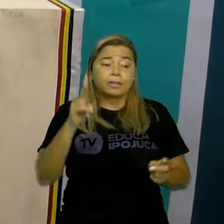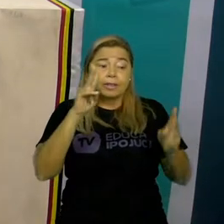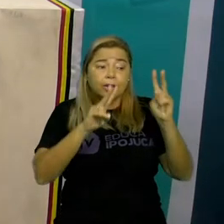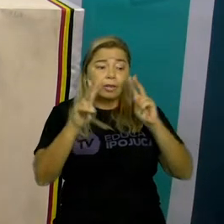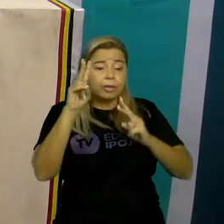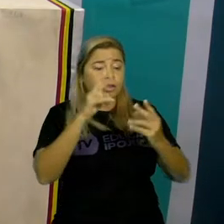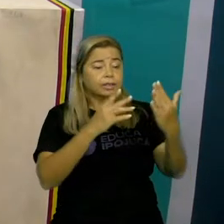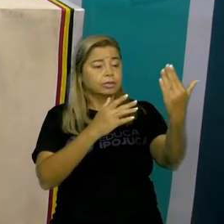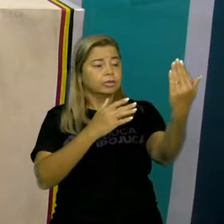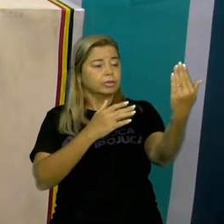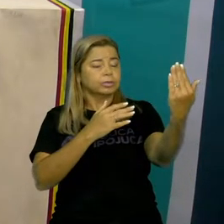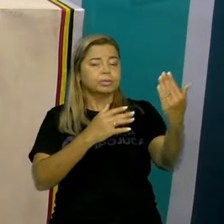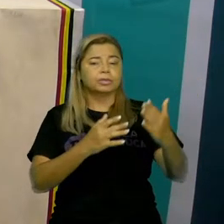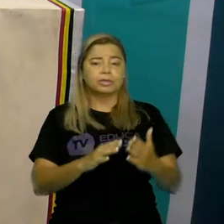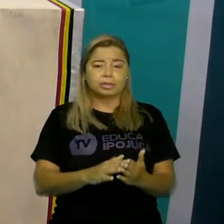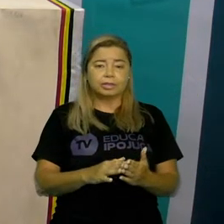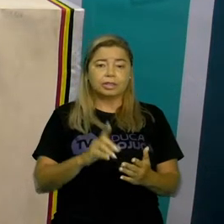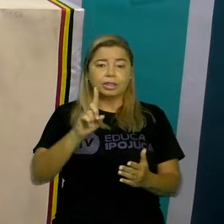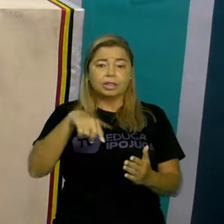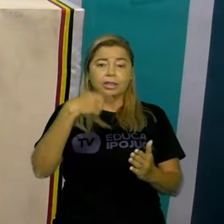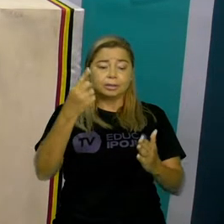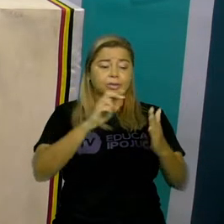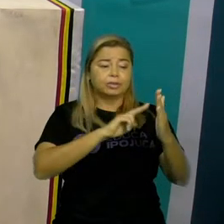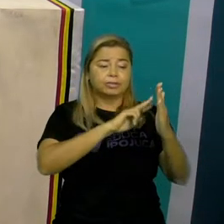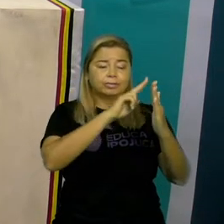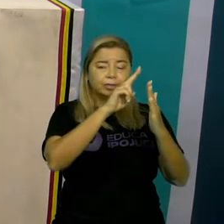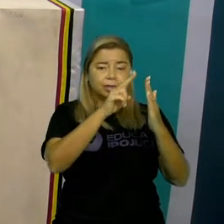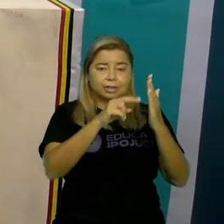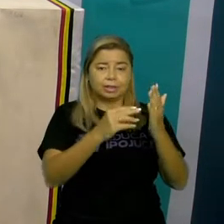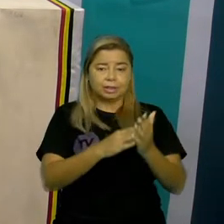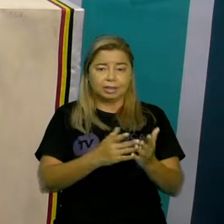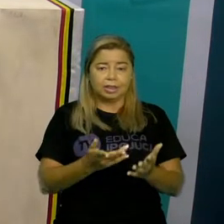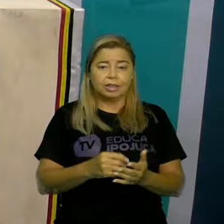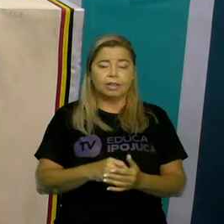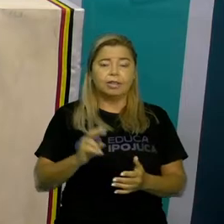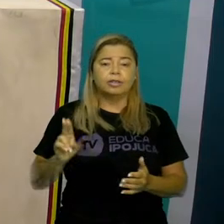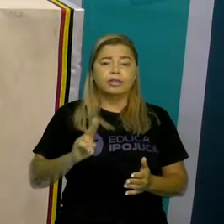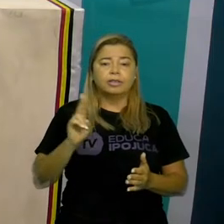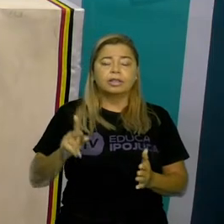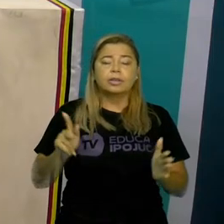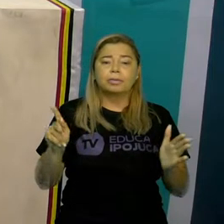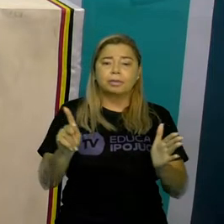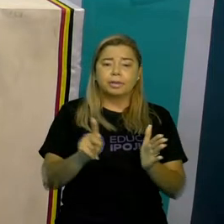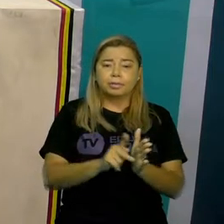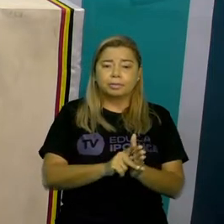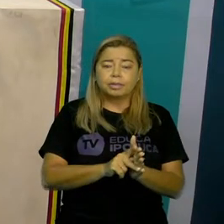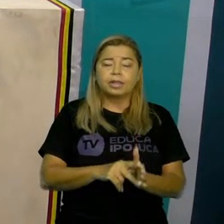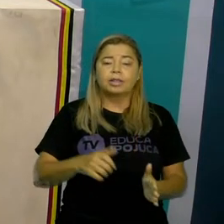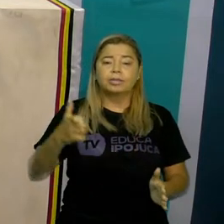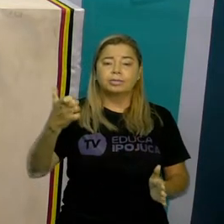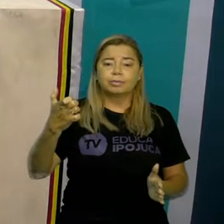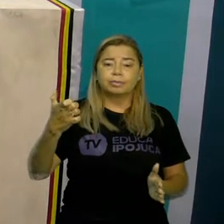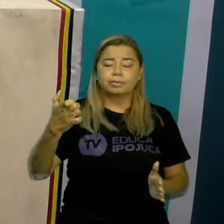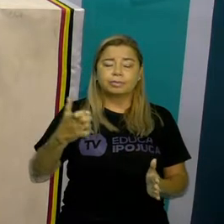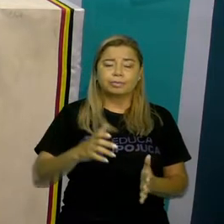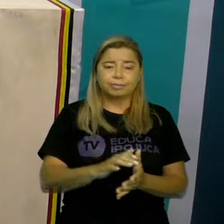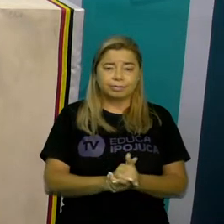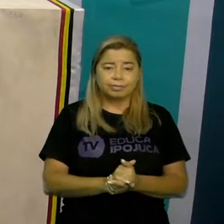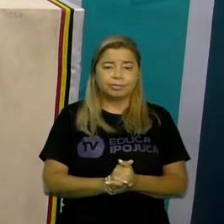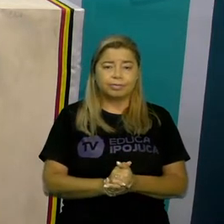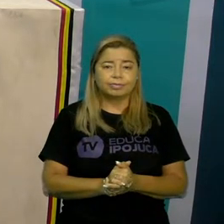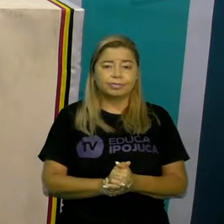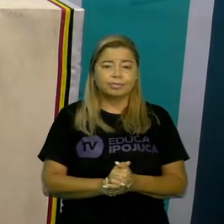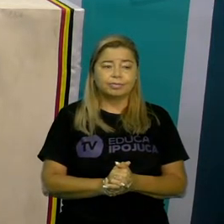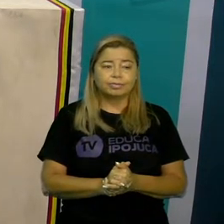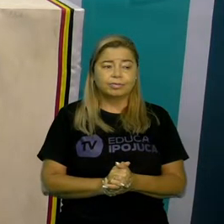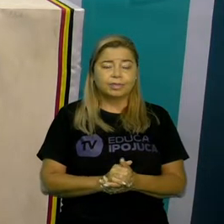como a tia falou, e vão se desenhar. A tia vai usar um papel, uma canetinha, A tia vai